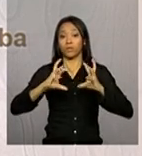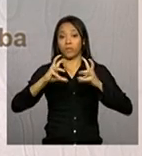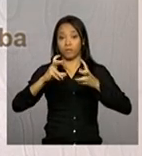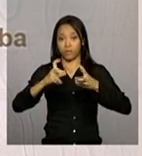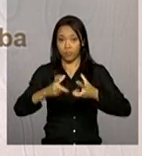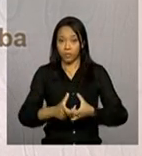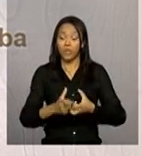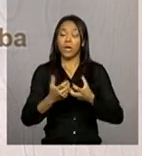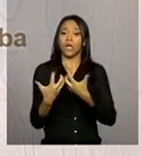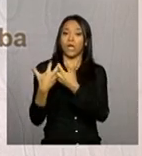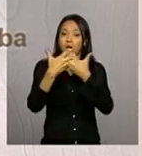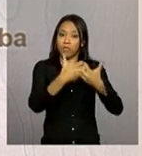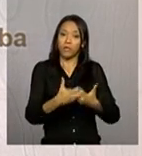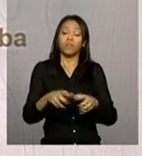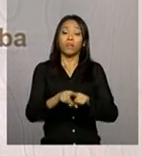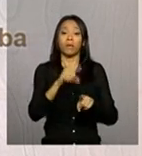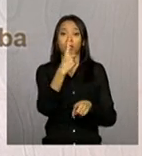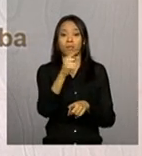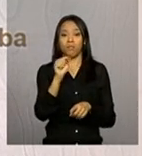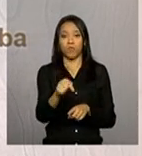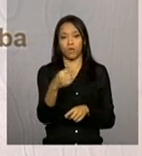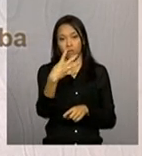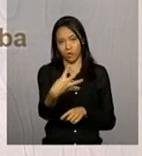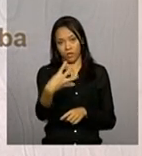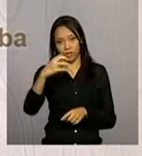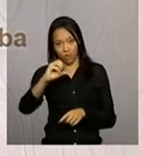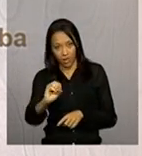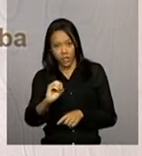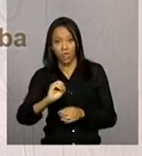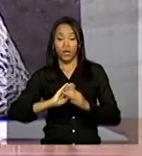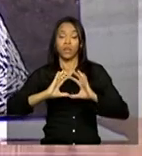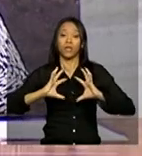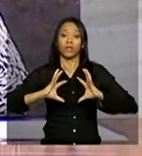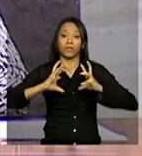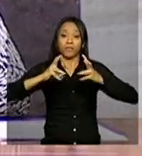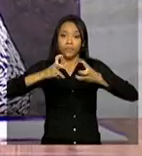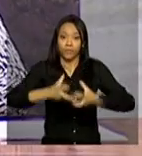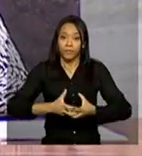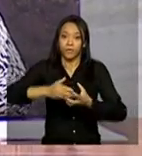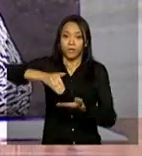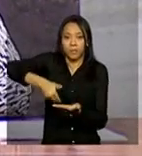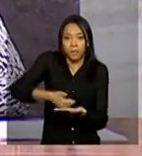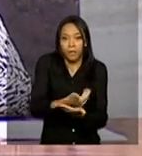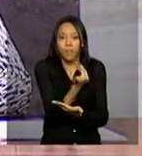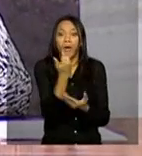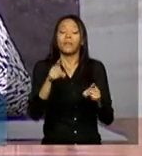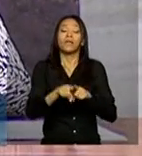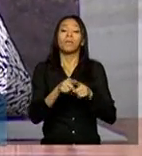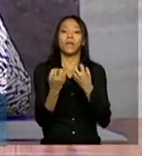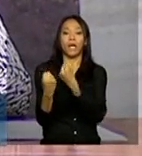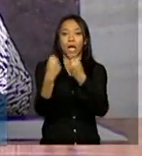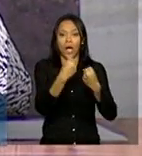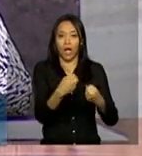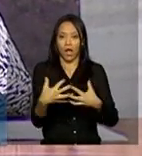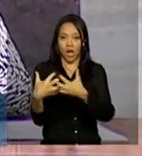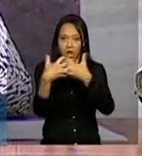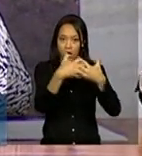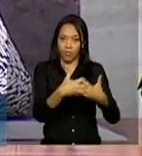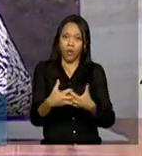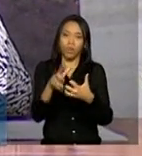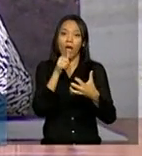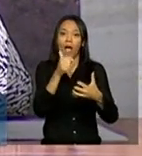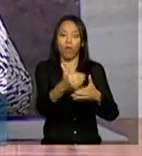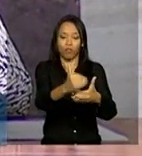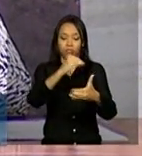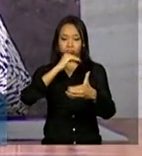caminhões caçamba e 1.440 pacas carregadeiras e caminhões pipas. Todos os municípios, só um minuto,